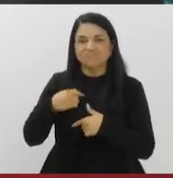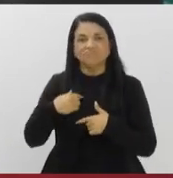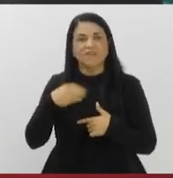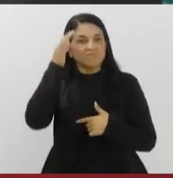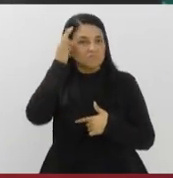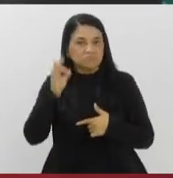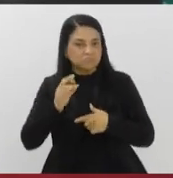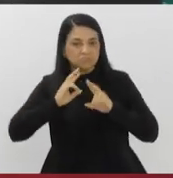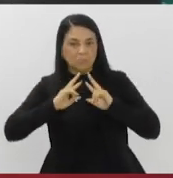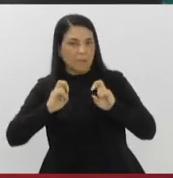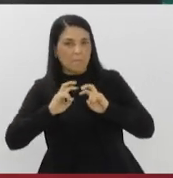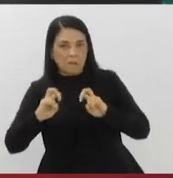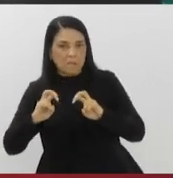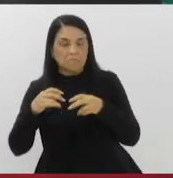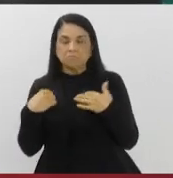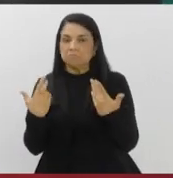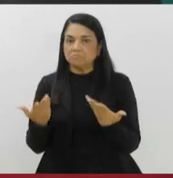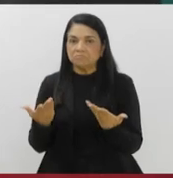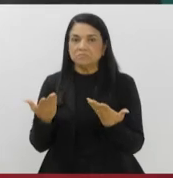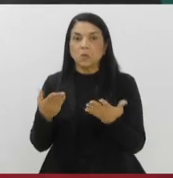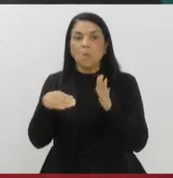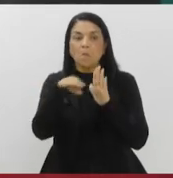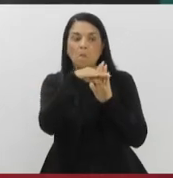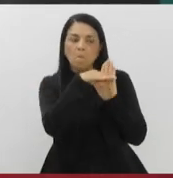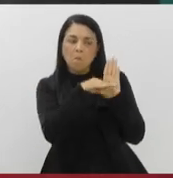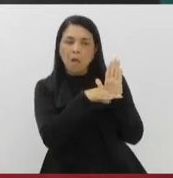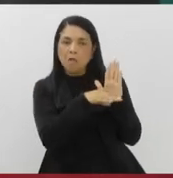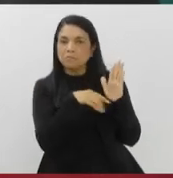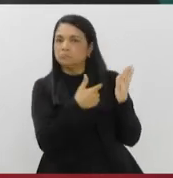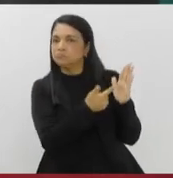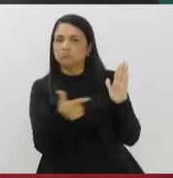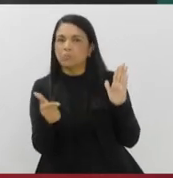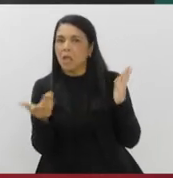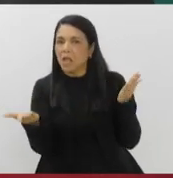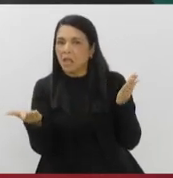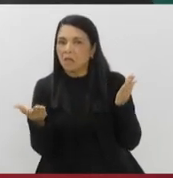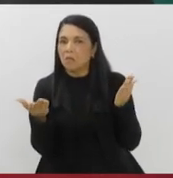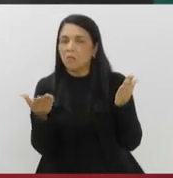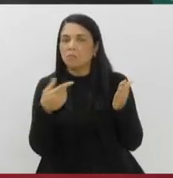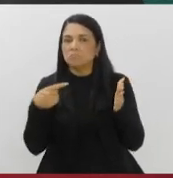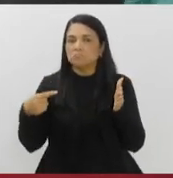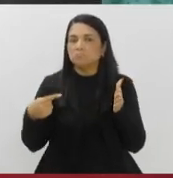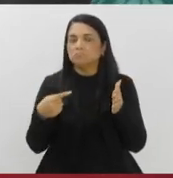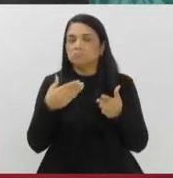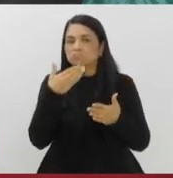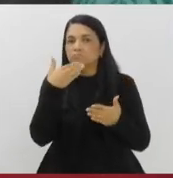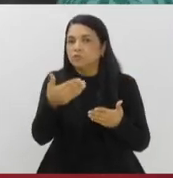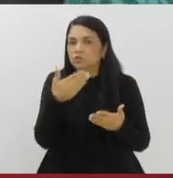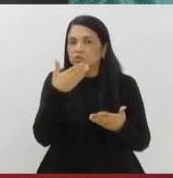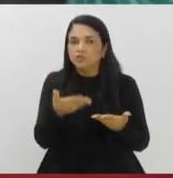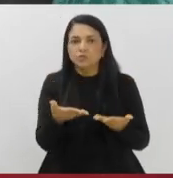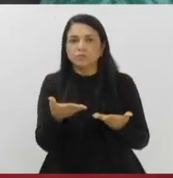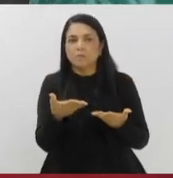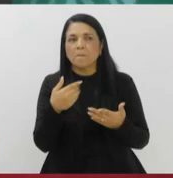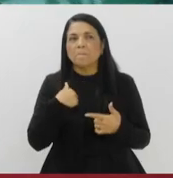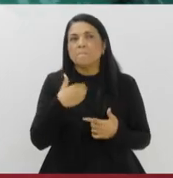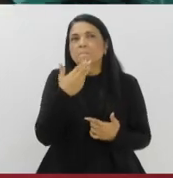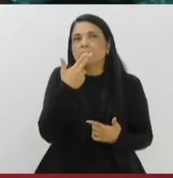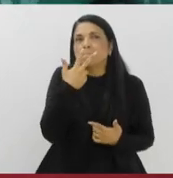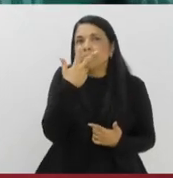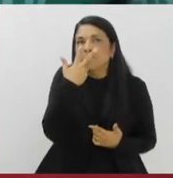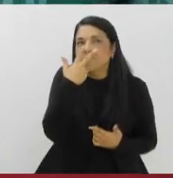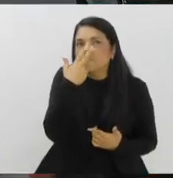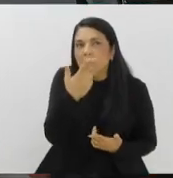são tratadas, né, como pautas de reivindicação. Né, parece que a gente está chorando, parece que a gente está